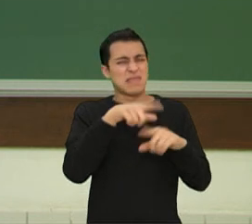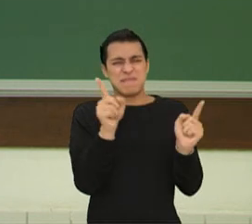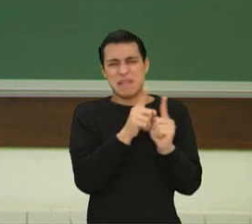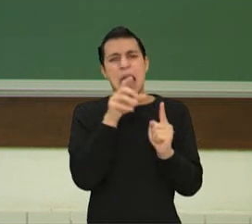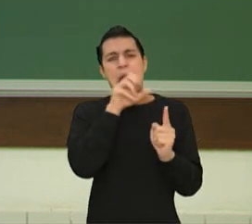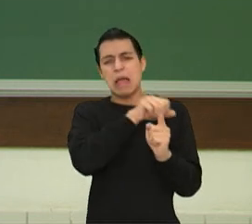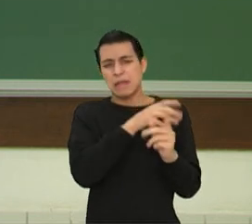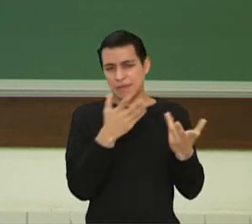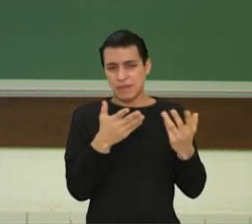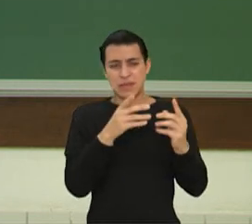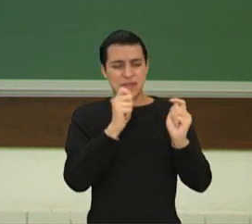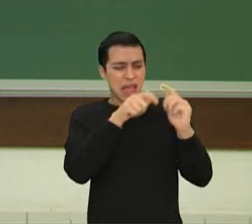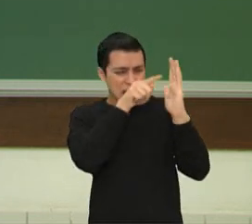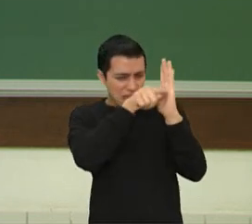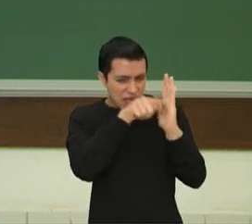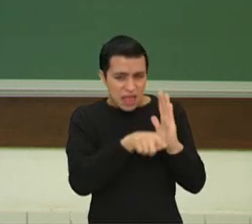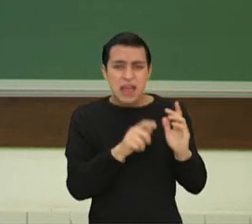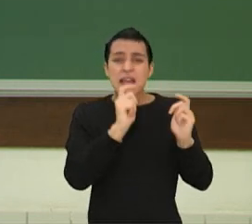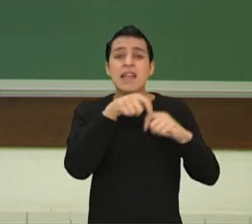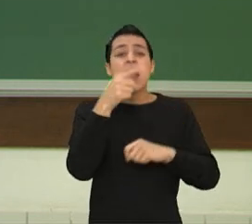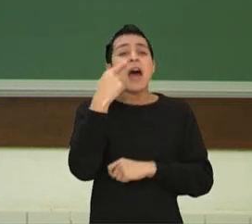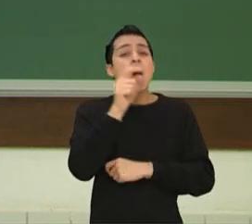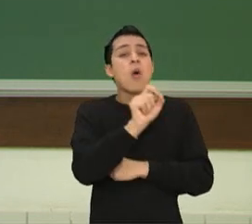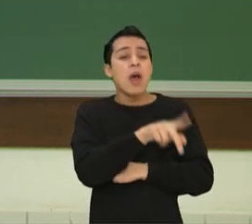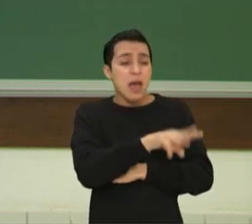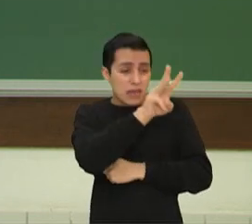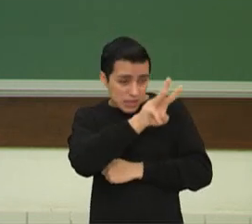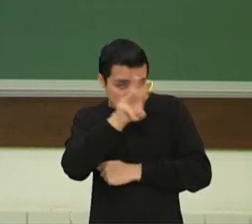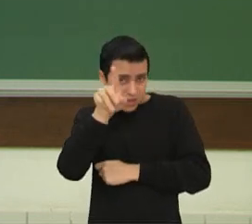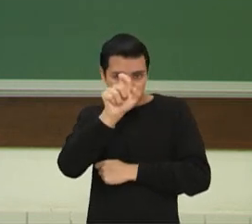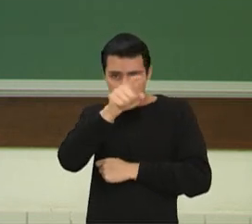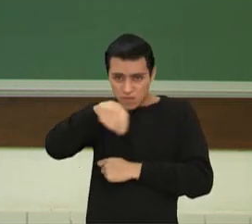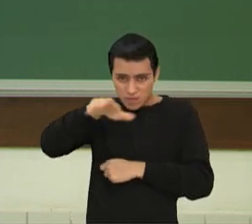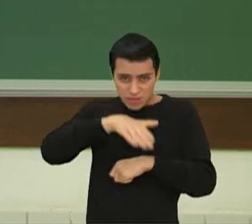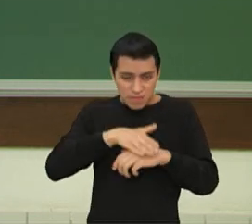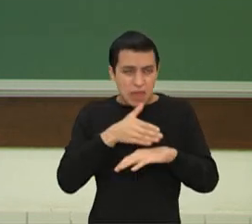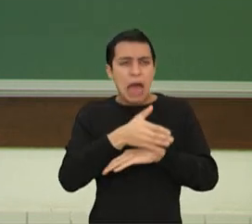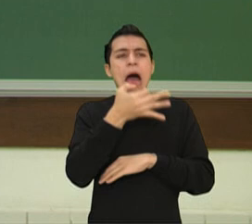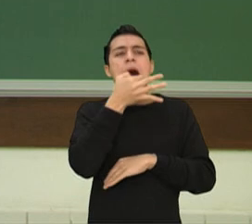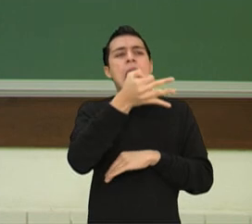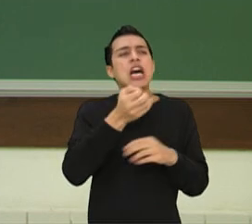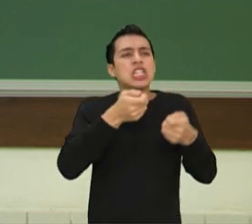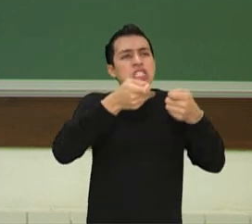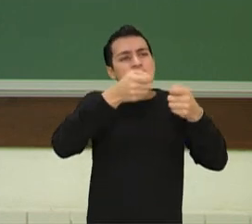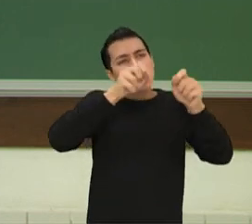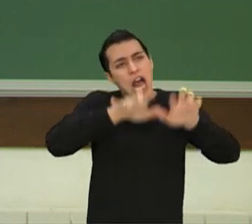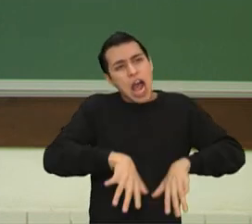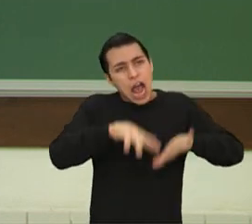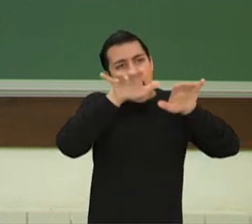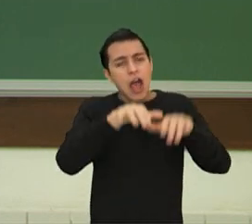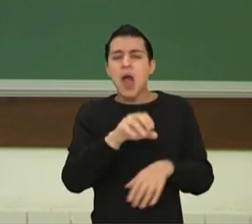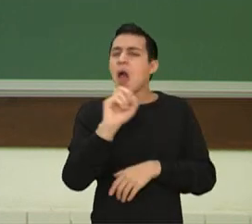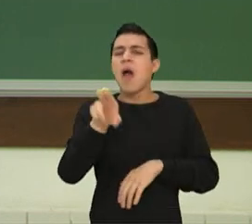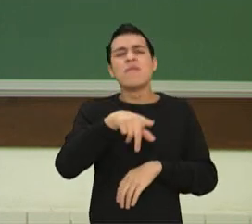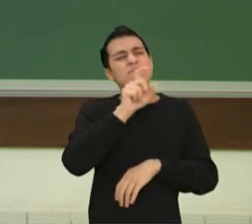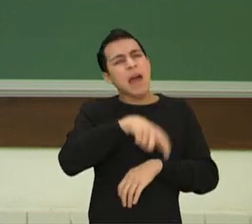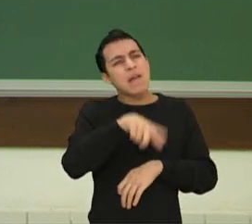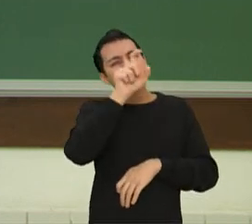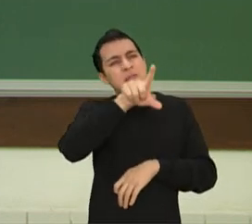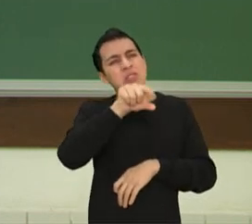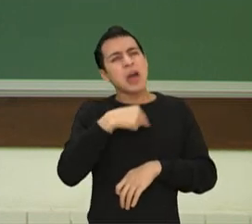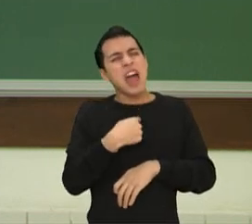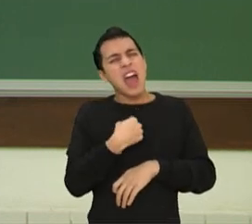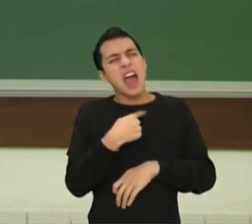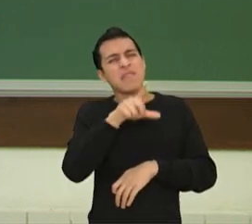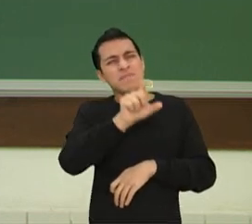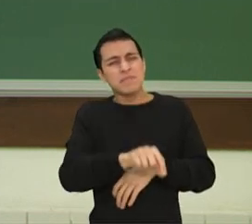Tem enquetes que você pode acessar em sites que assim que você diz a sua opinião ou você marca a alternativa que você